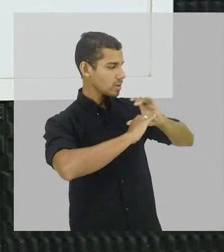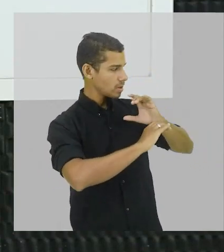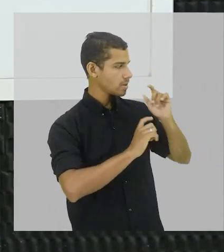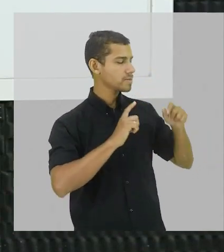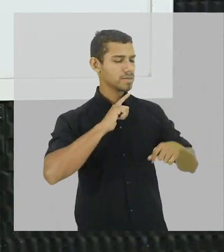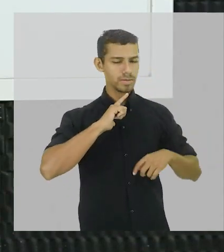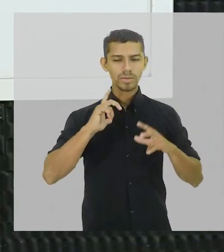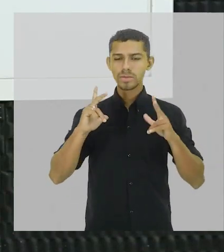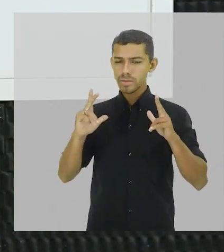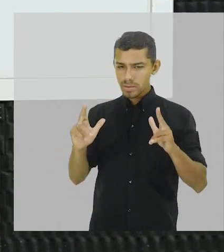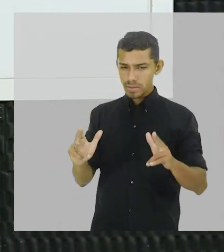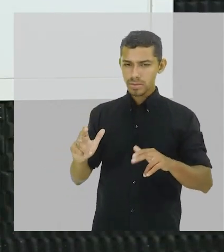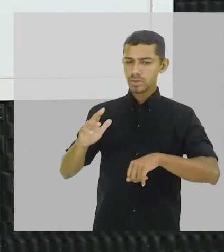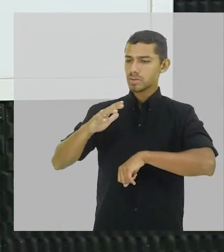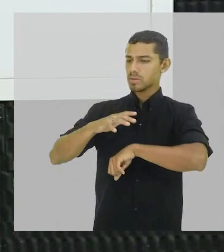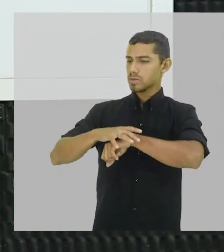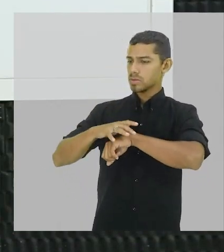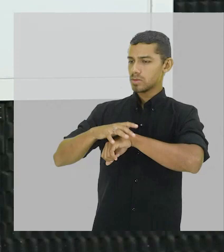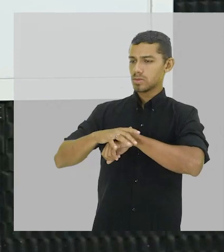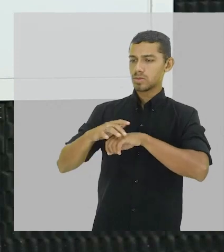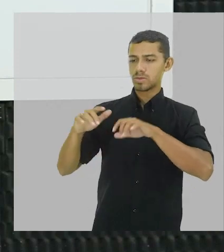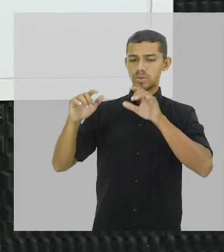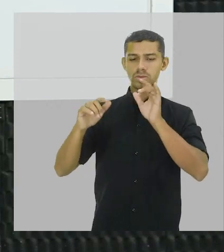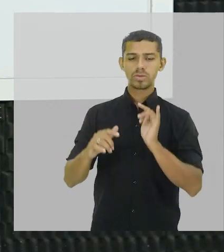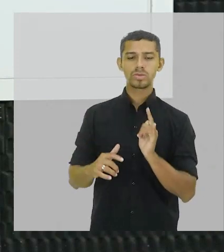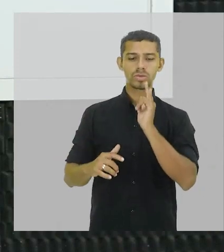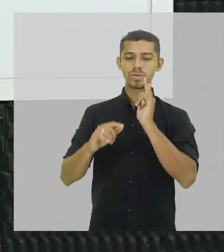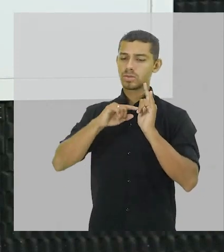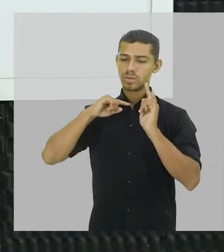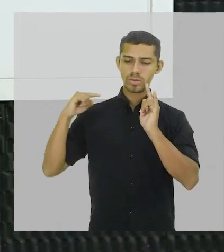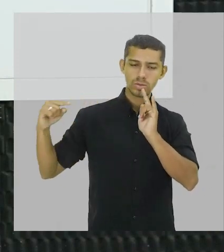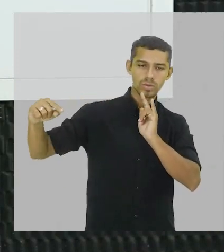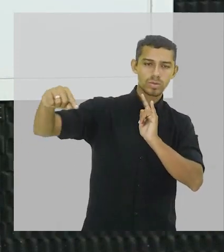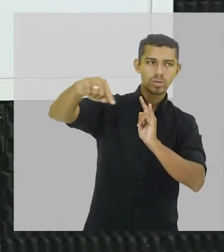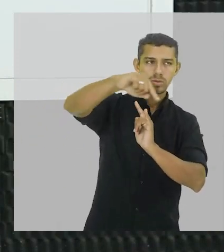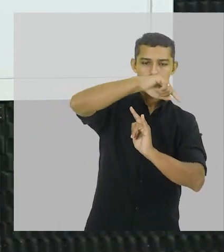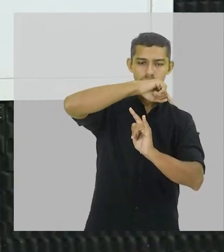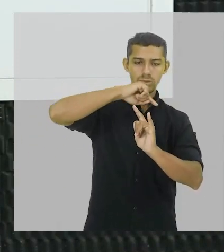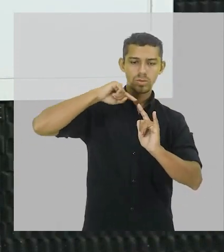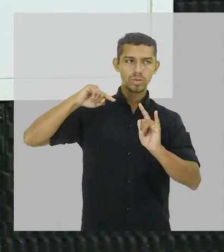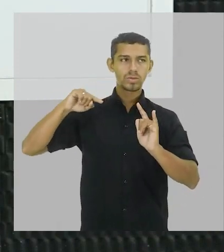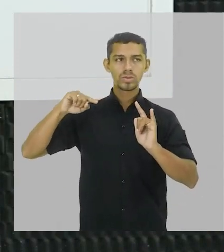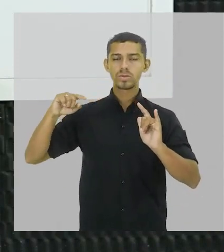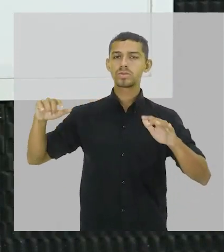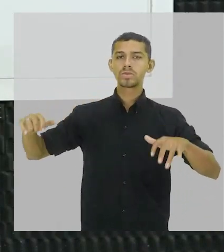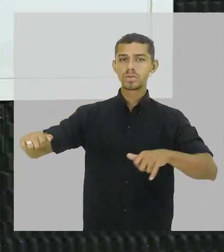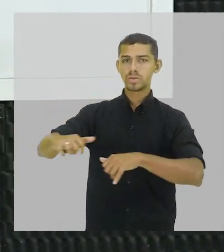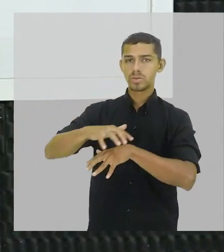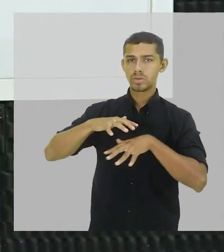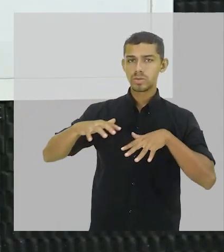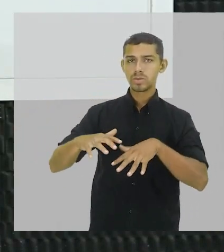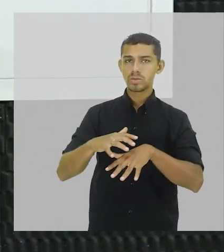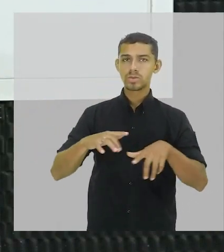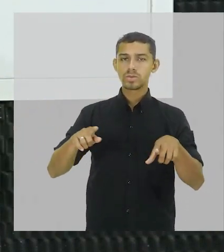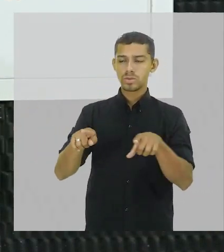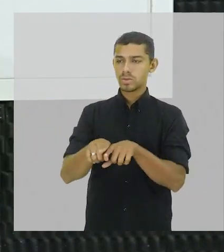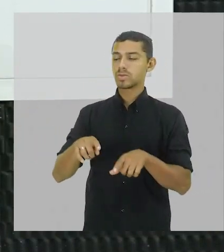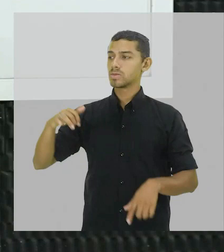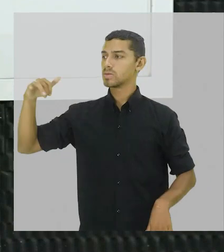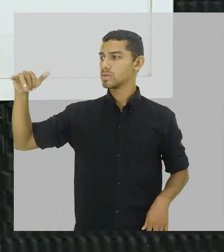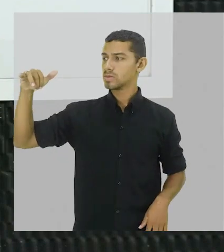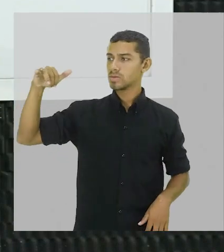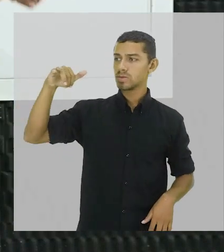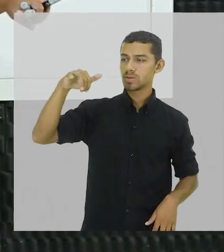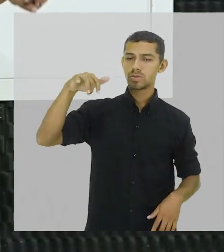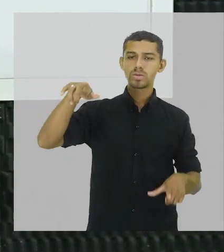é a mesma faixa, certo? Está ali inserido numa mesma faixa das ondas